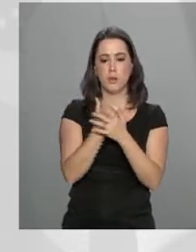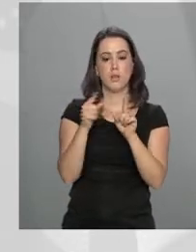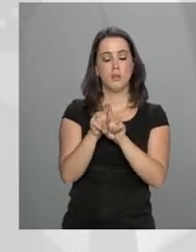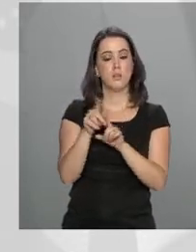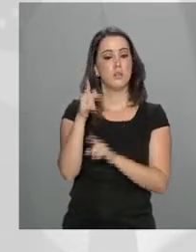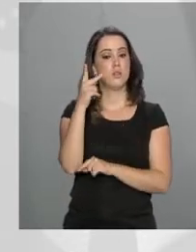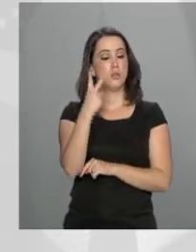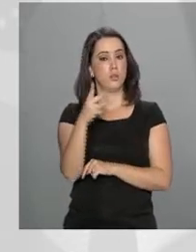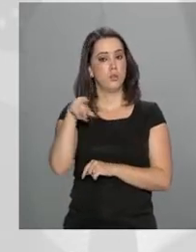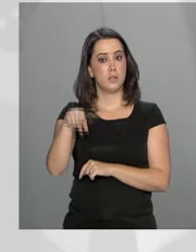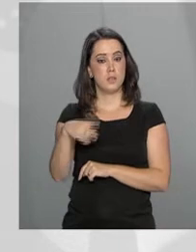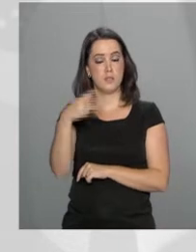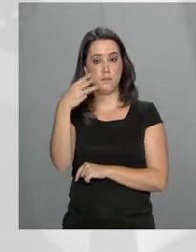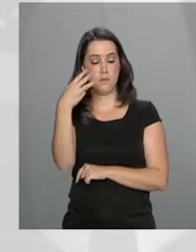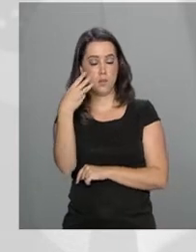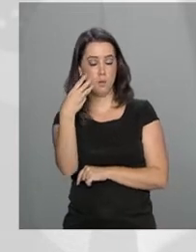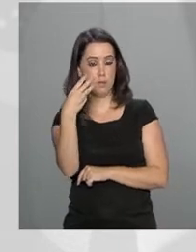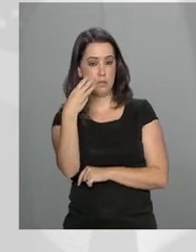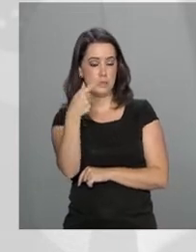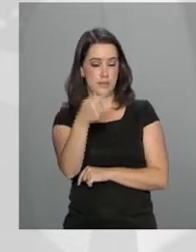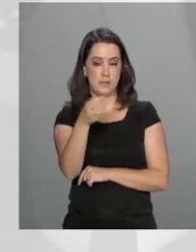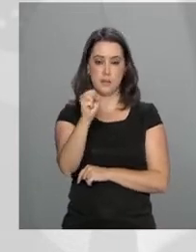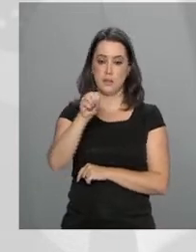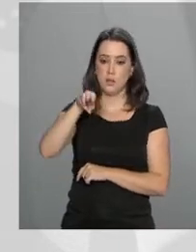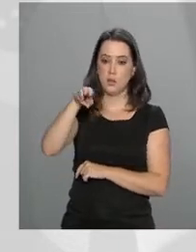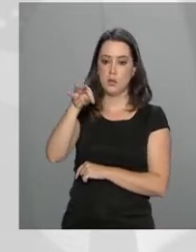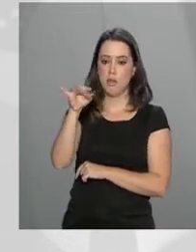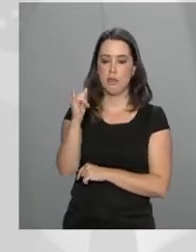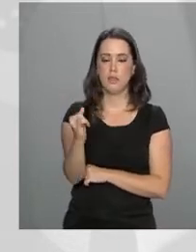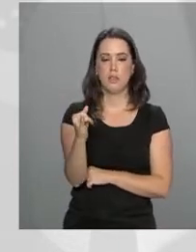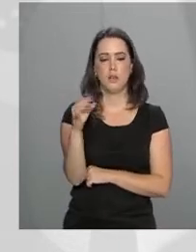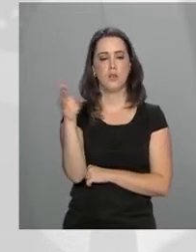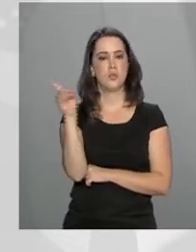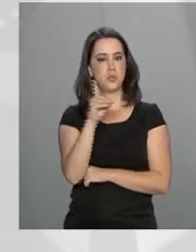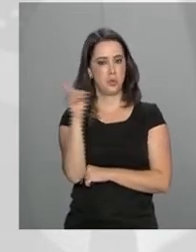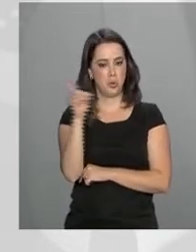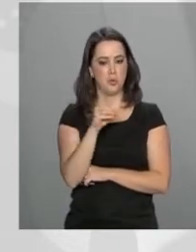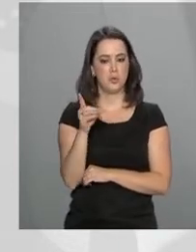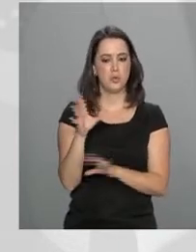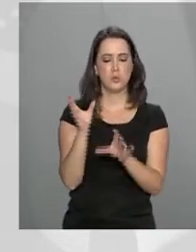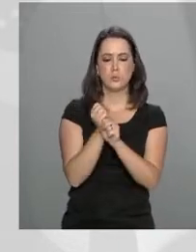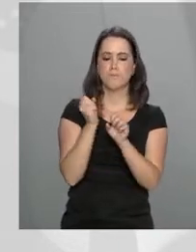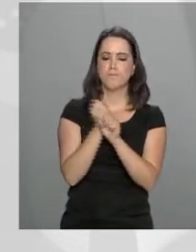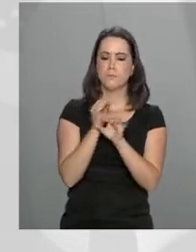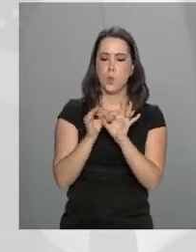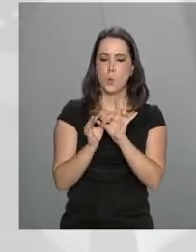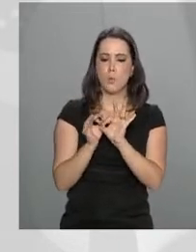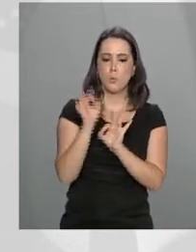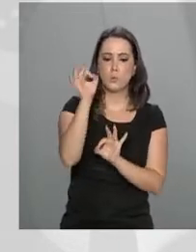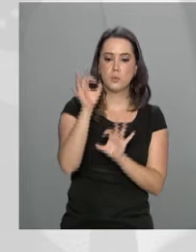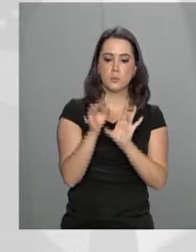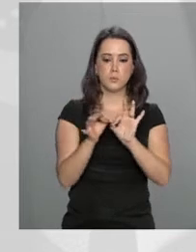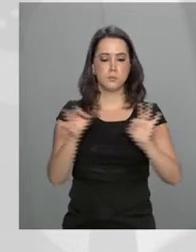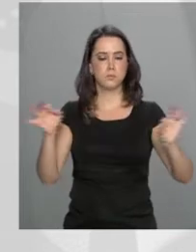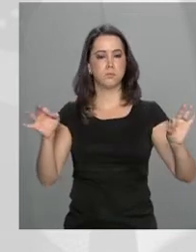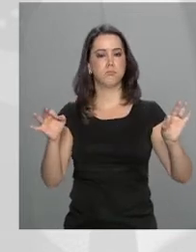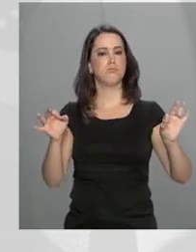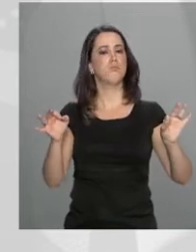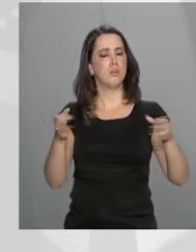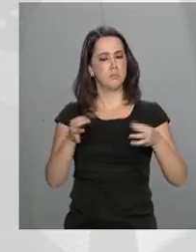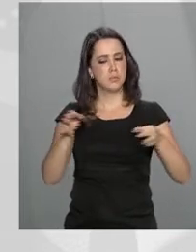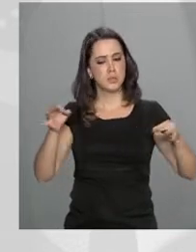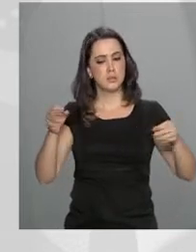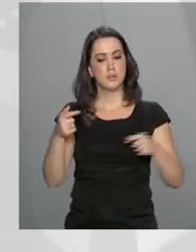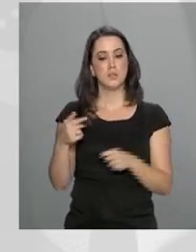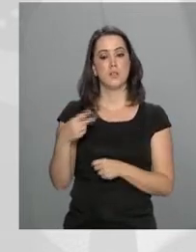de 2 trilhões 780 bilhões de dólares e somam um território de aproximadamente 12